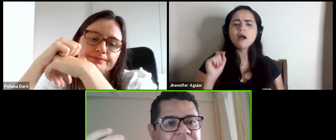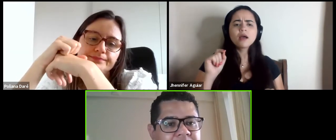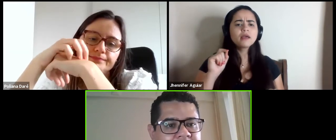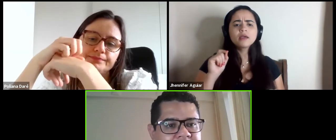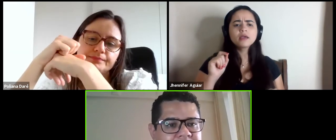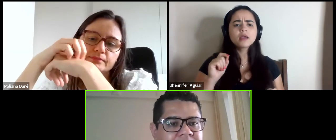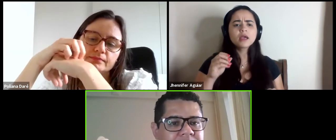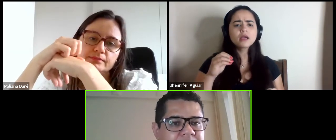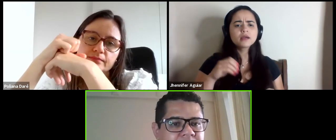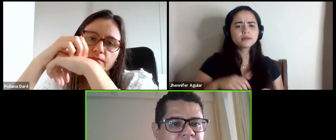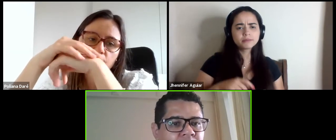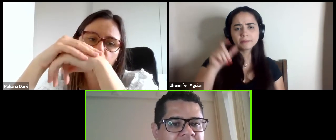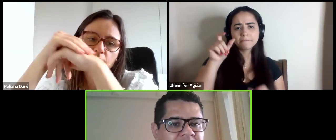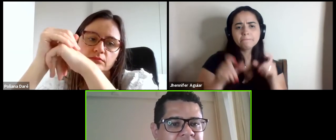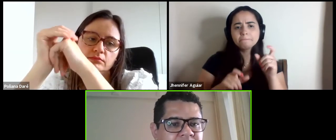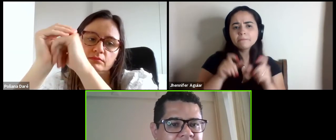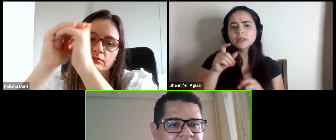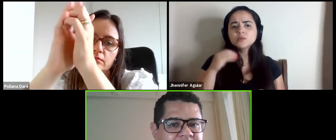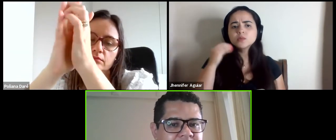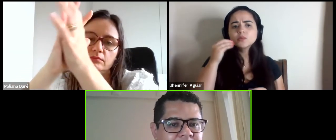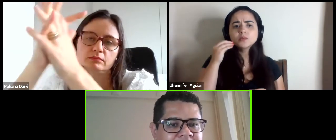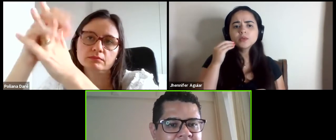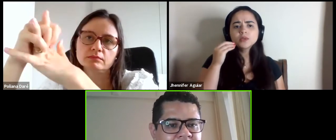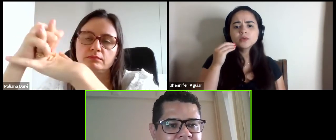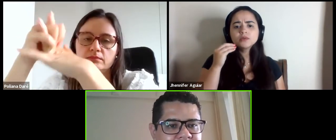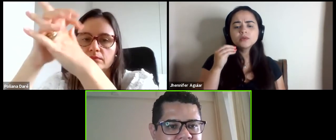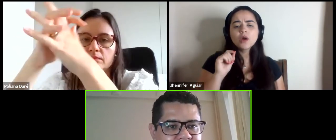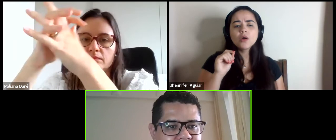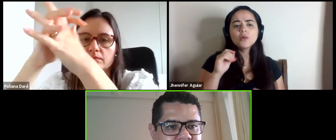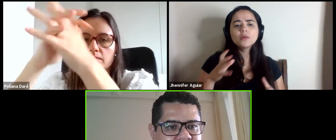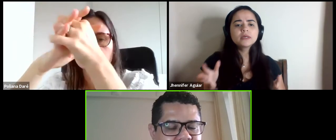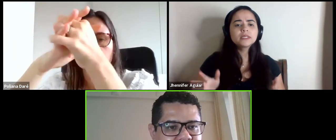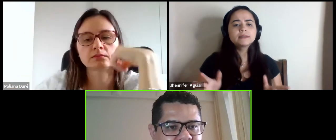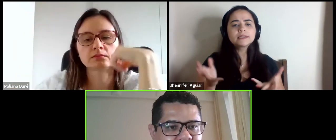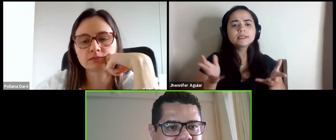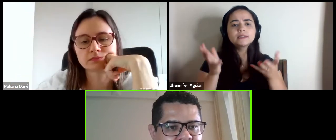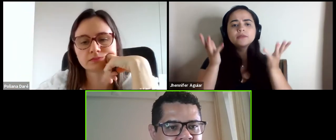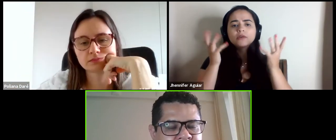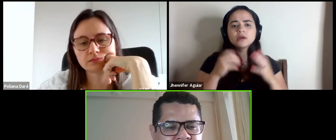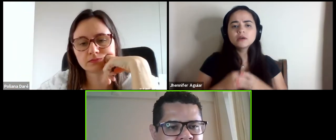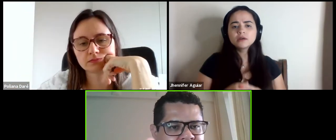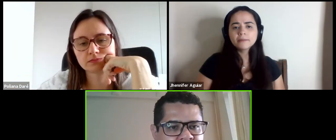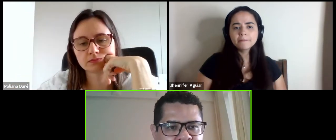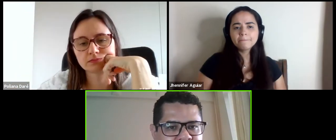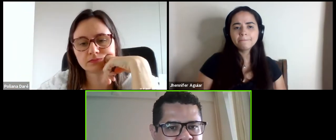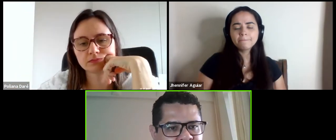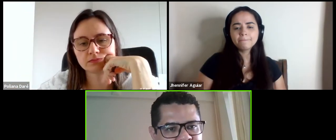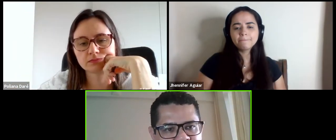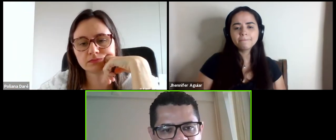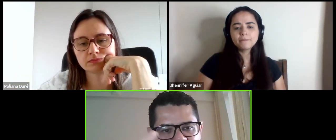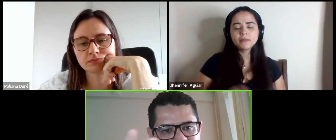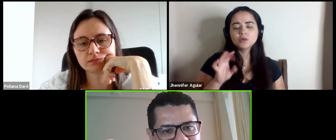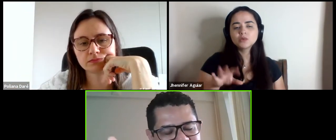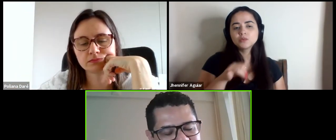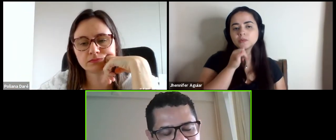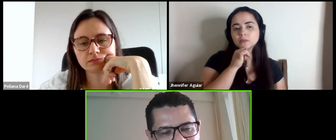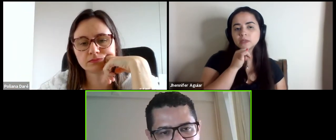Quais os interesses motivam esses especialistas? Só para dar um exemplo,